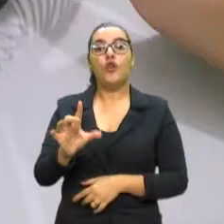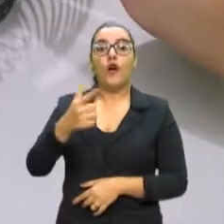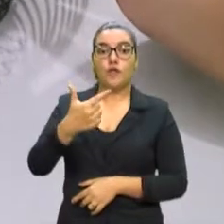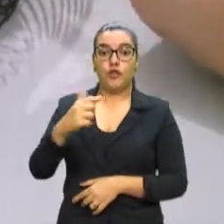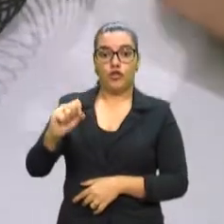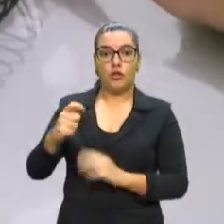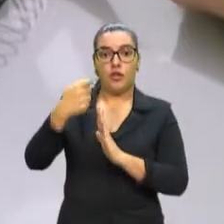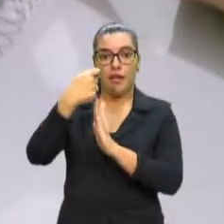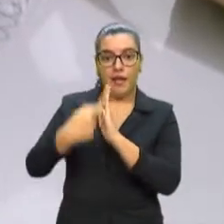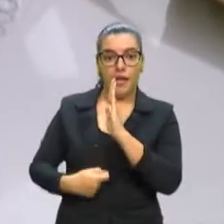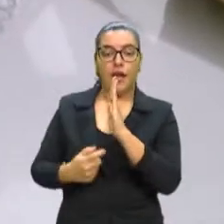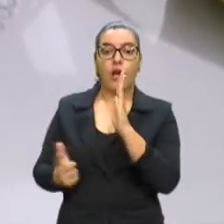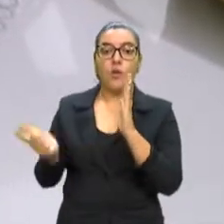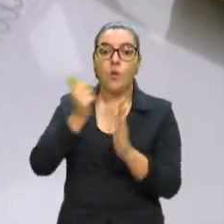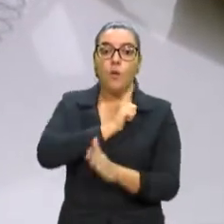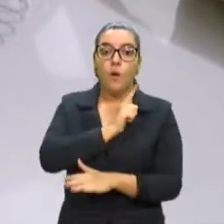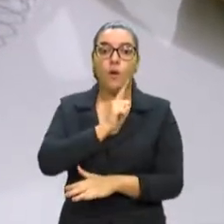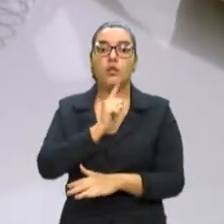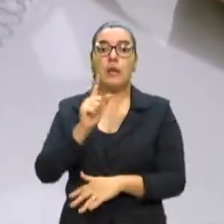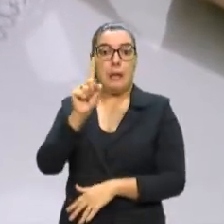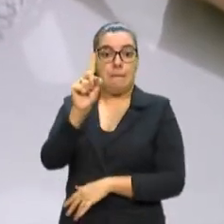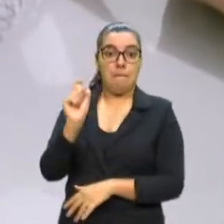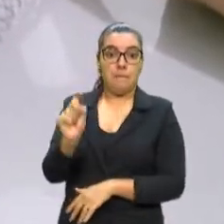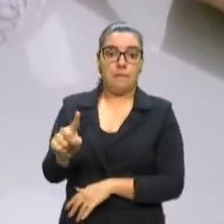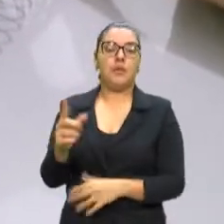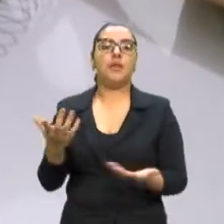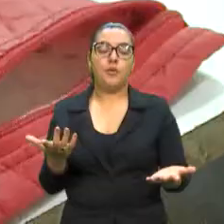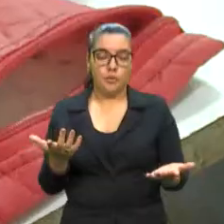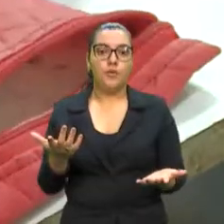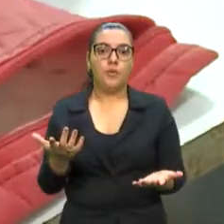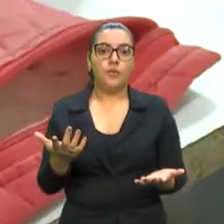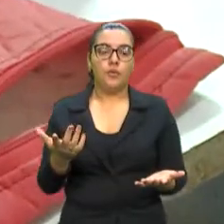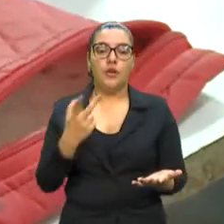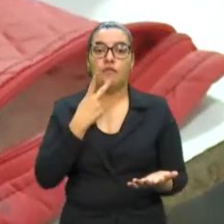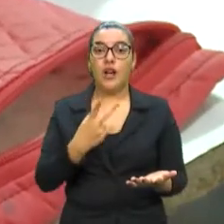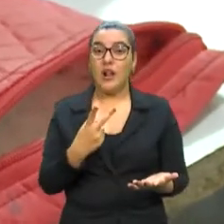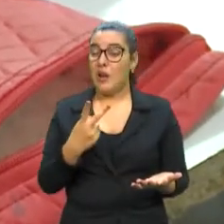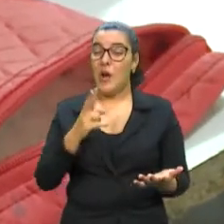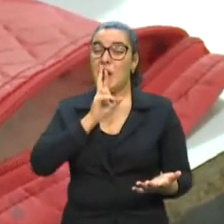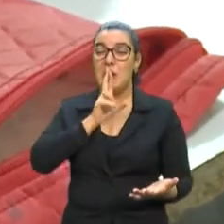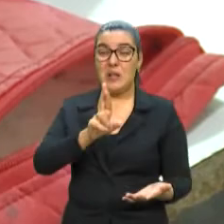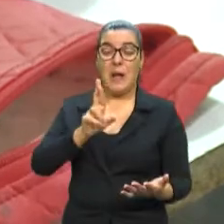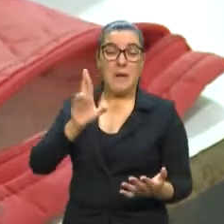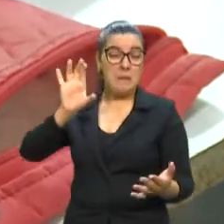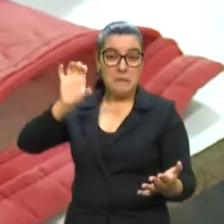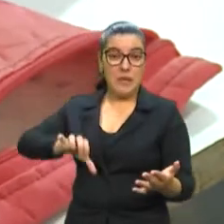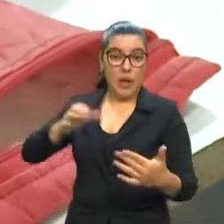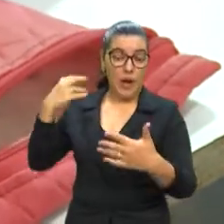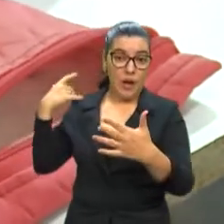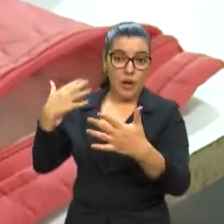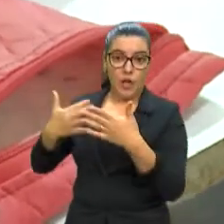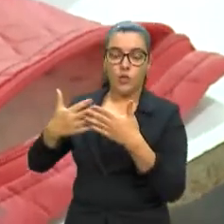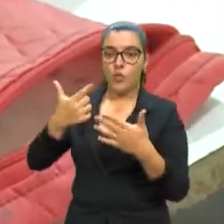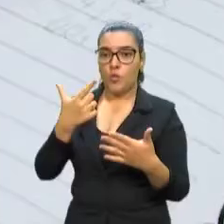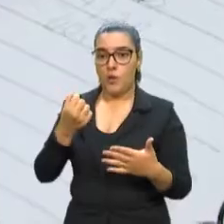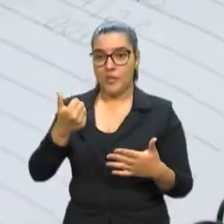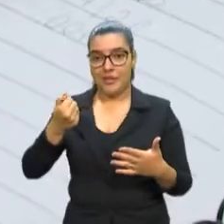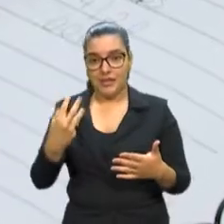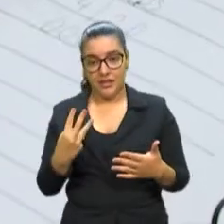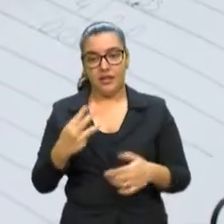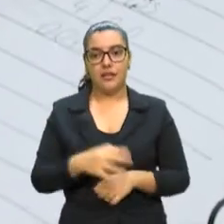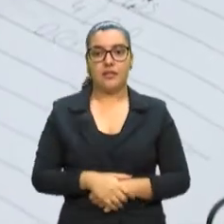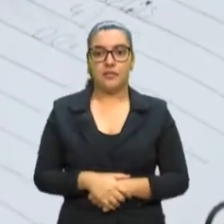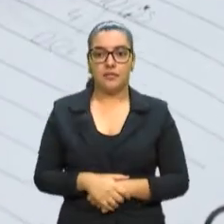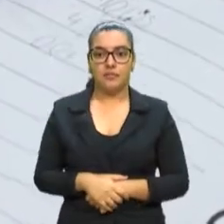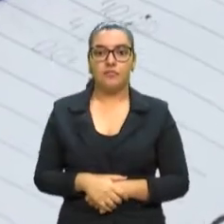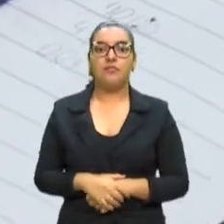redações atingiram a nota 1000. O resultado foi considerado o pior desde a edição 2013 da avaliação. A média